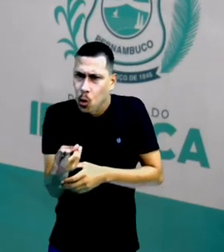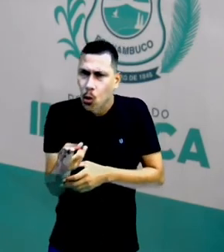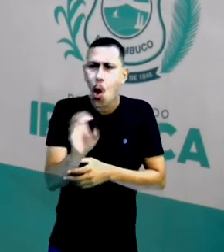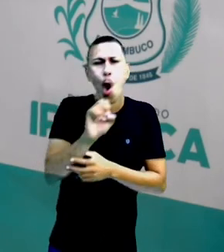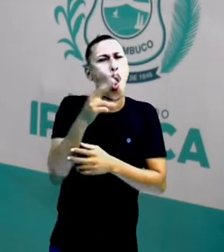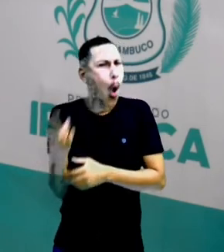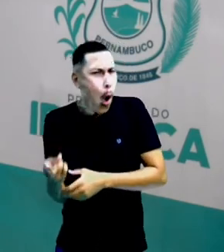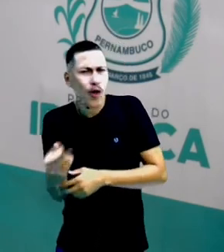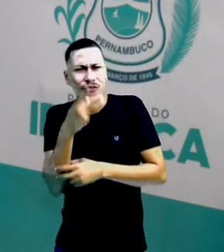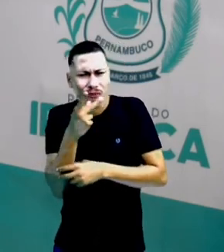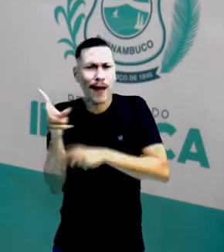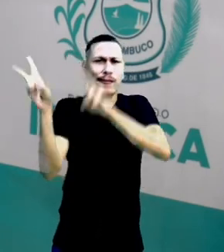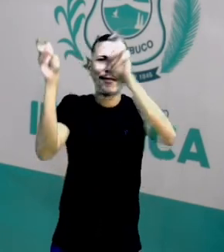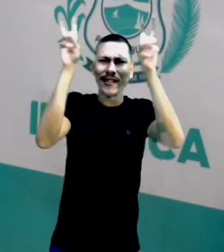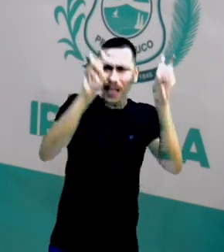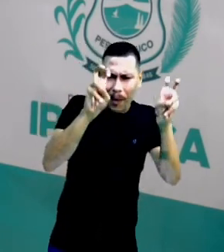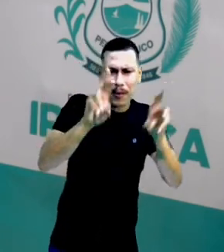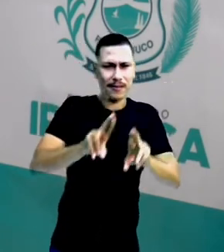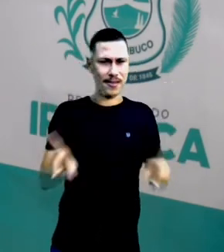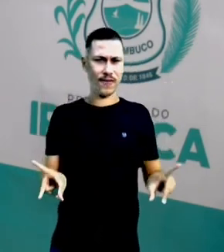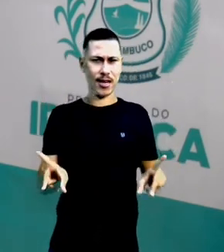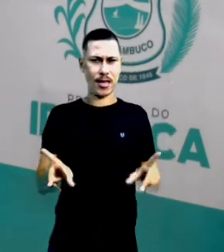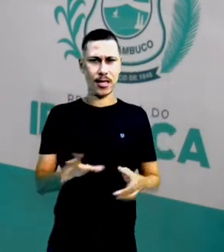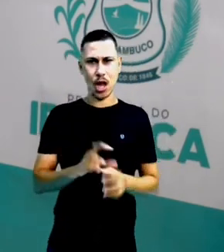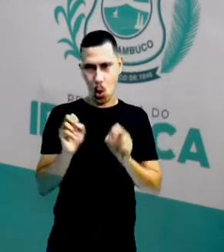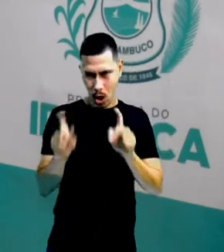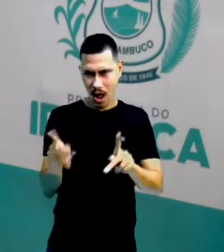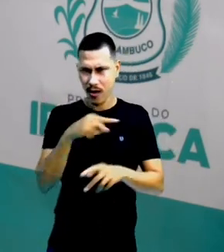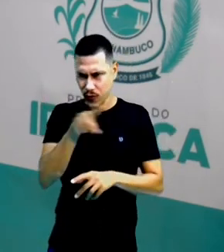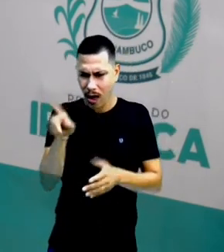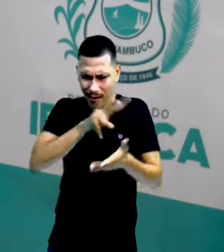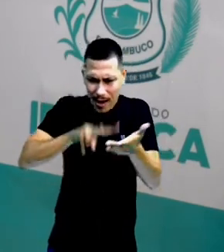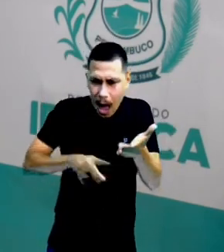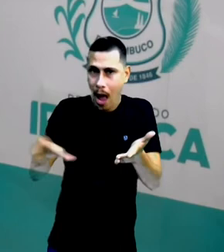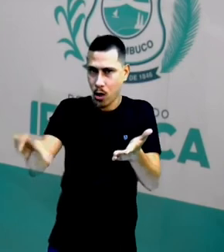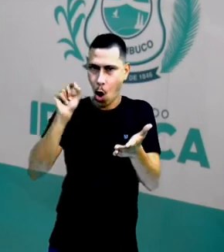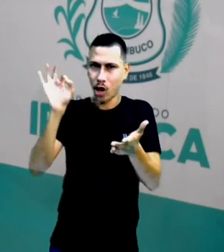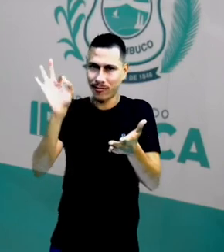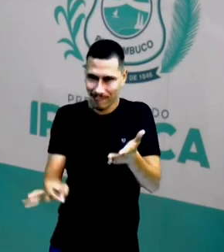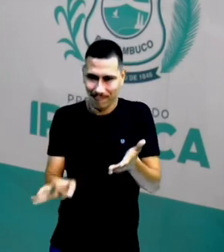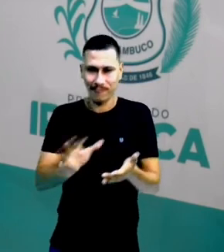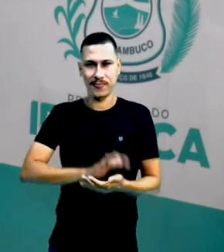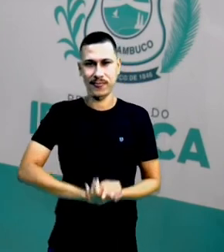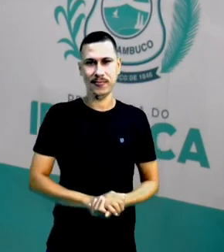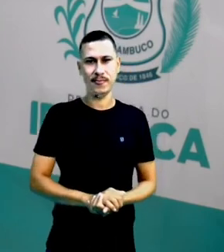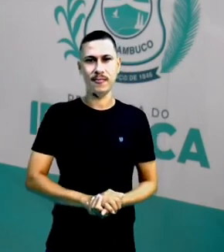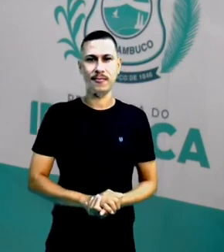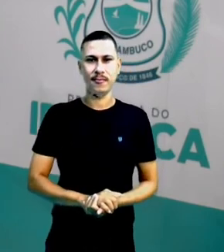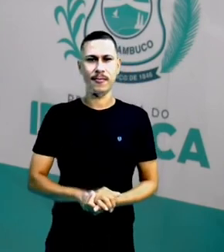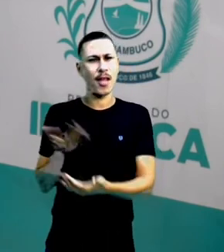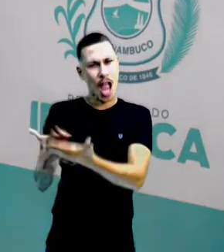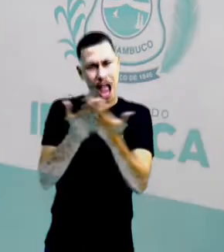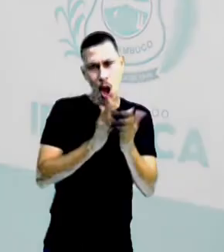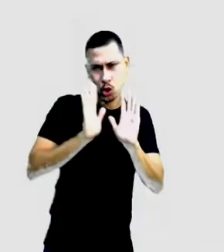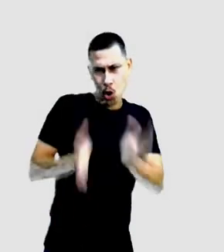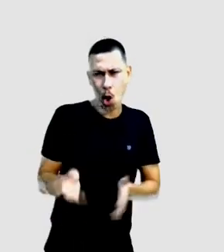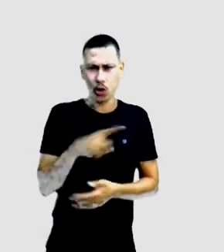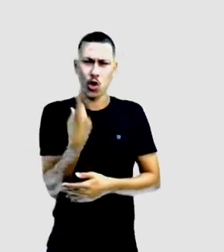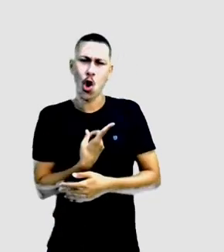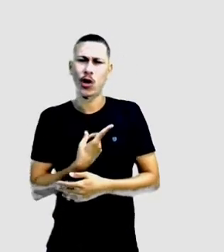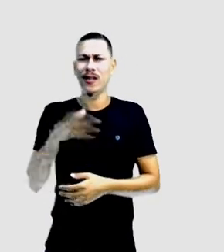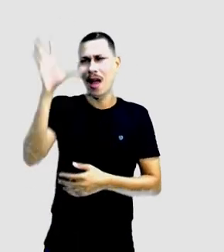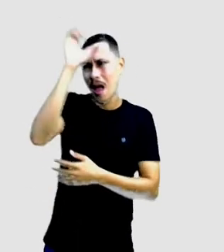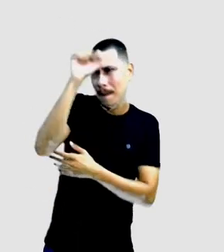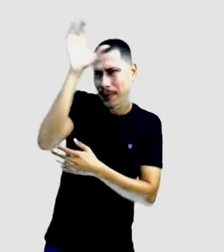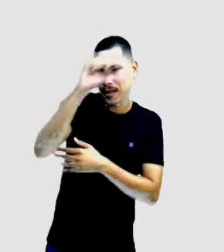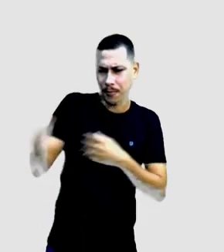tratam de temas diferentes? Ok, pessoal? E aí, na aula de hoje, nós interpretamos diferentes